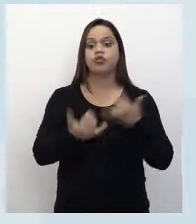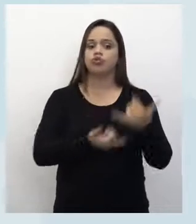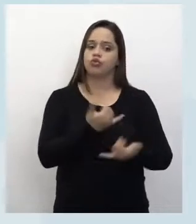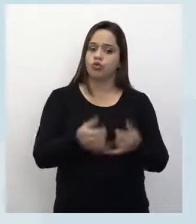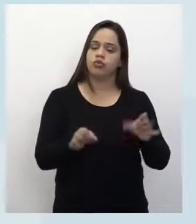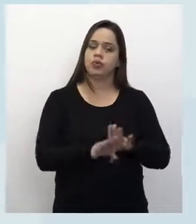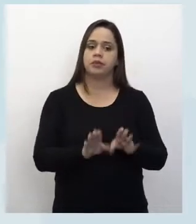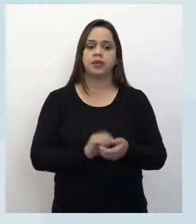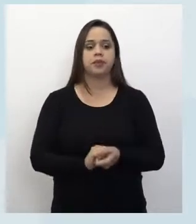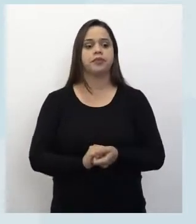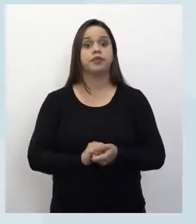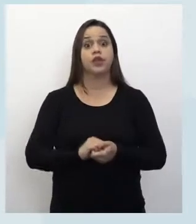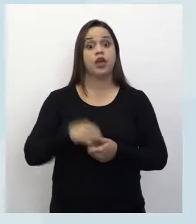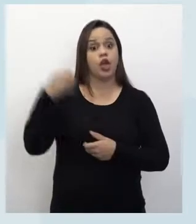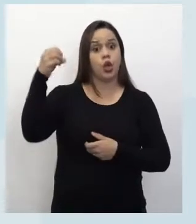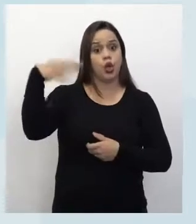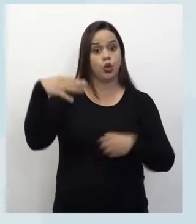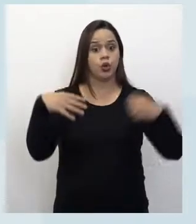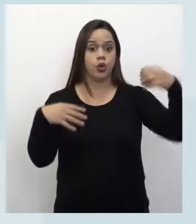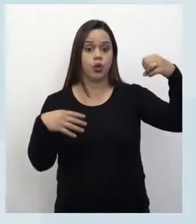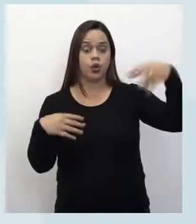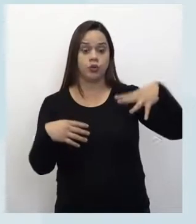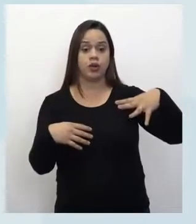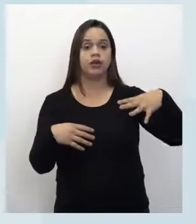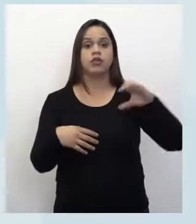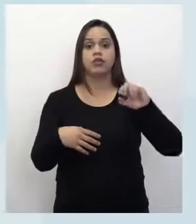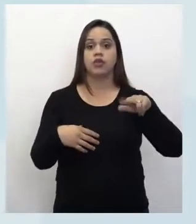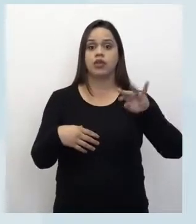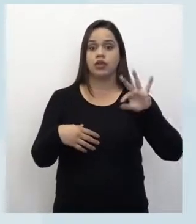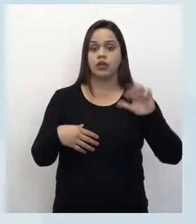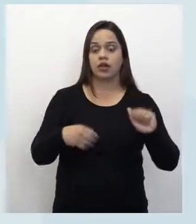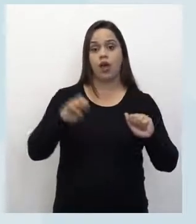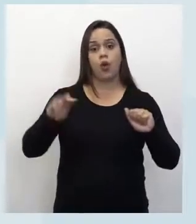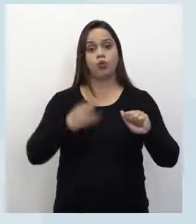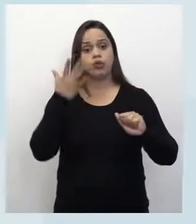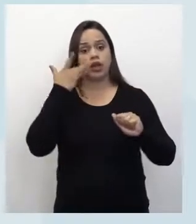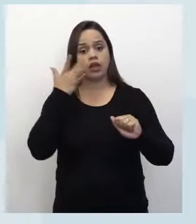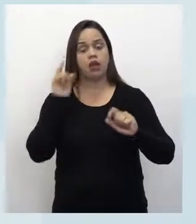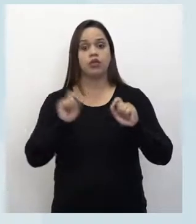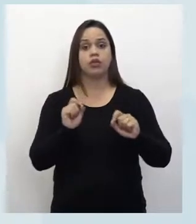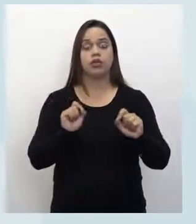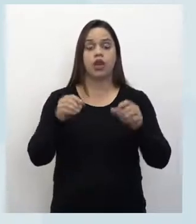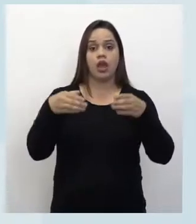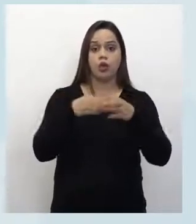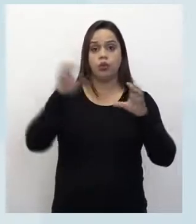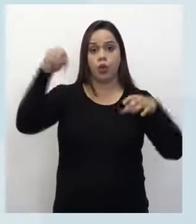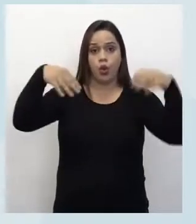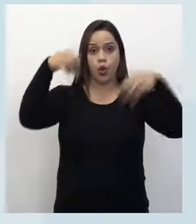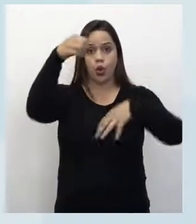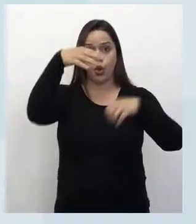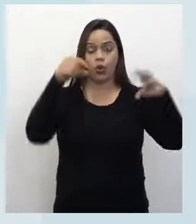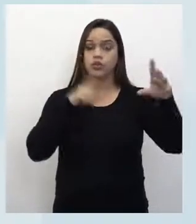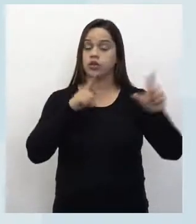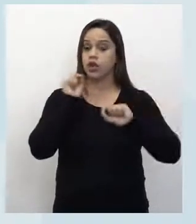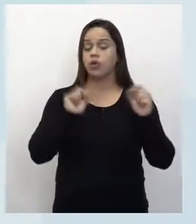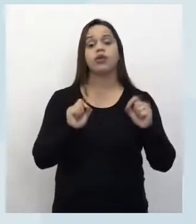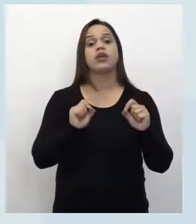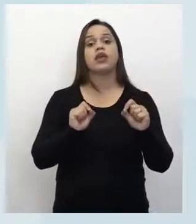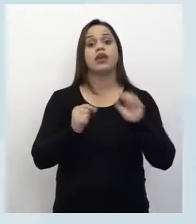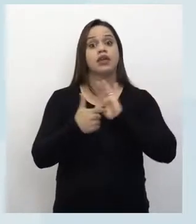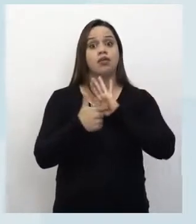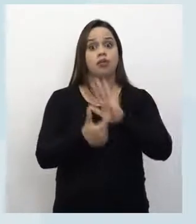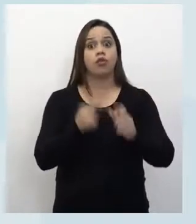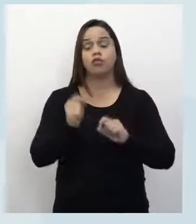brincadeiras. Iluminação cênica ou iluminação teatral. É o conjunto de luzes que nas apresentações tem a função de elaborar